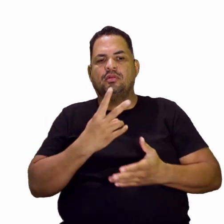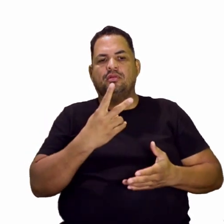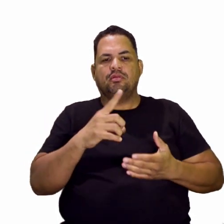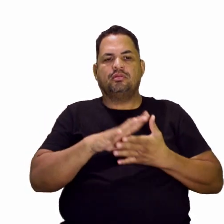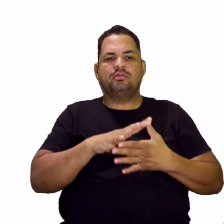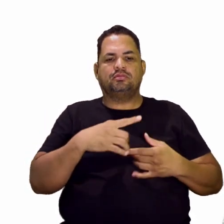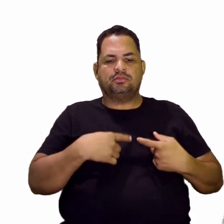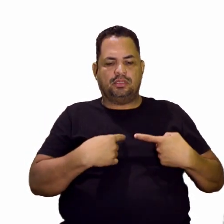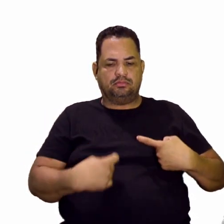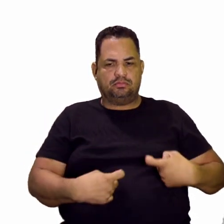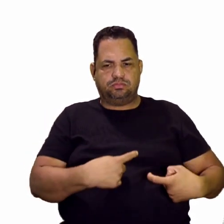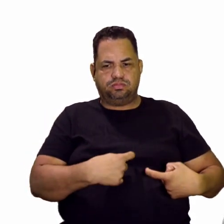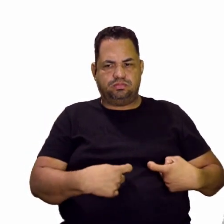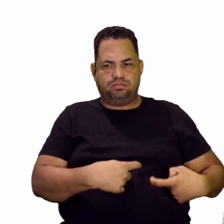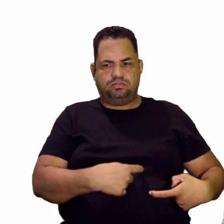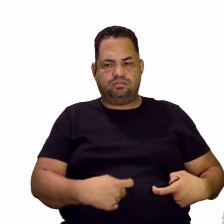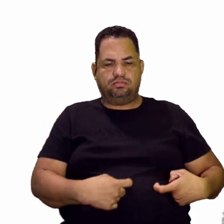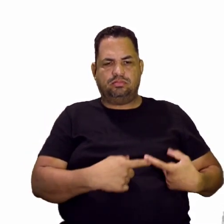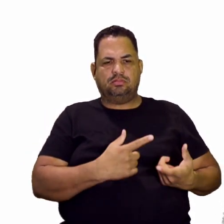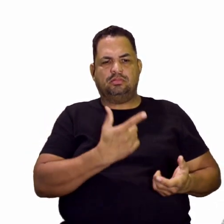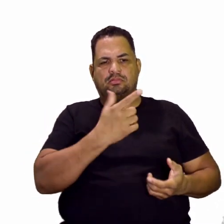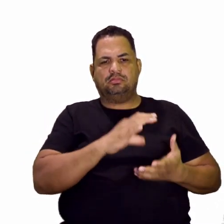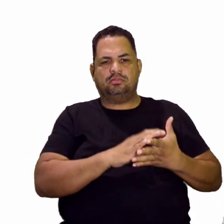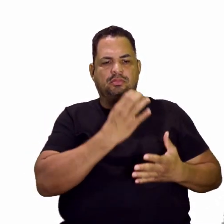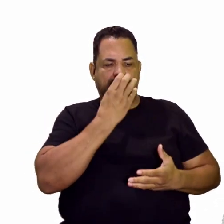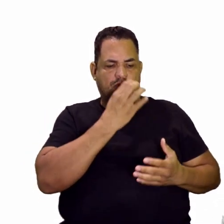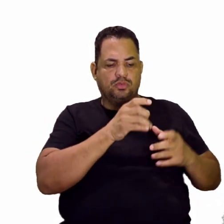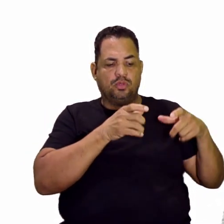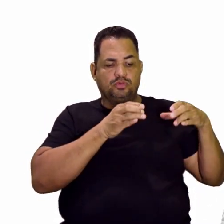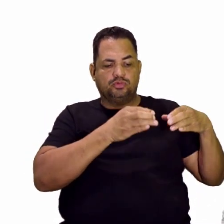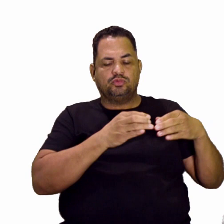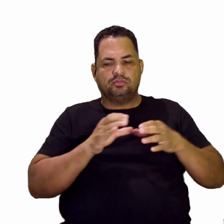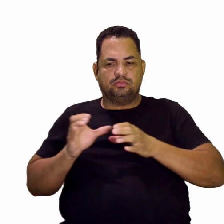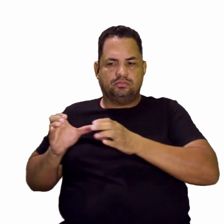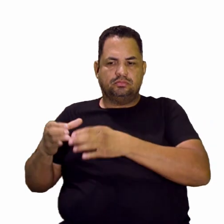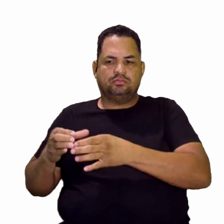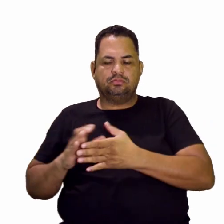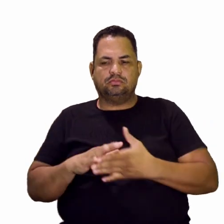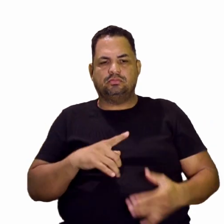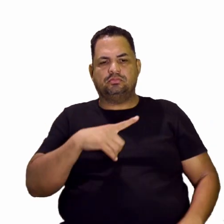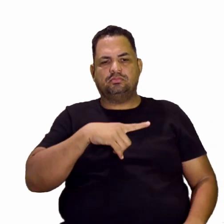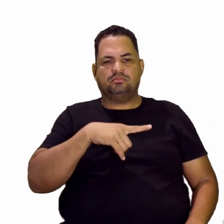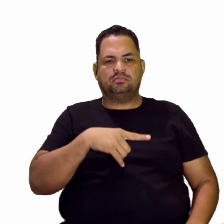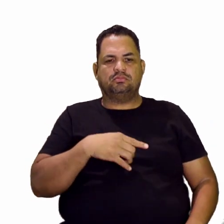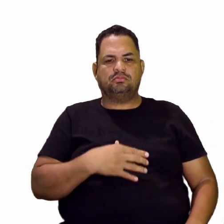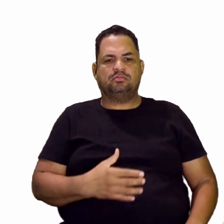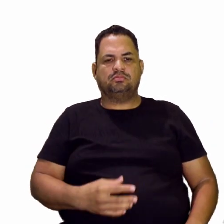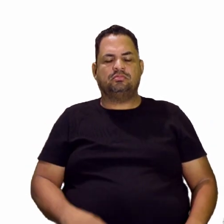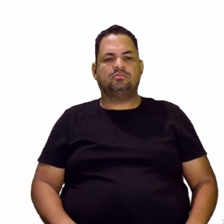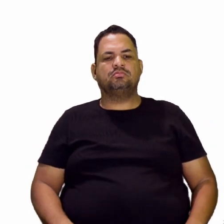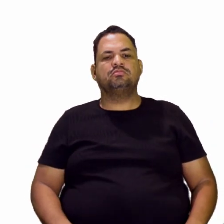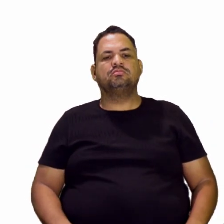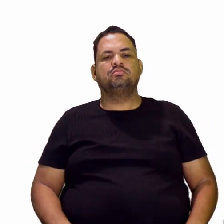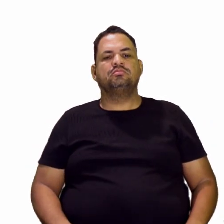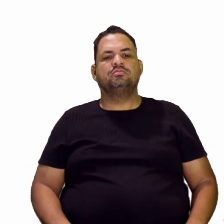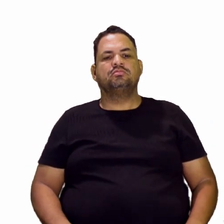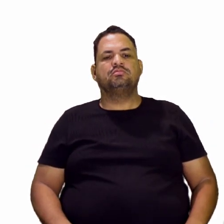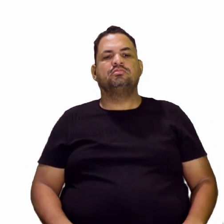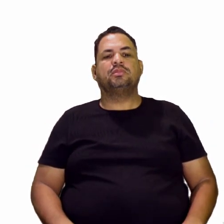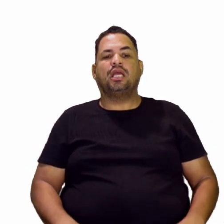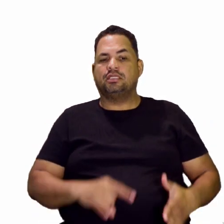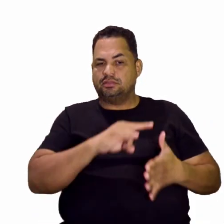sendo acometidos pelo parasita que está causando a doença, que devem pertencer. Aí tem alguns